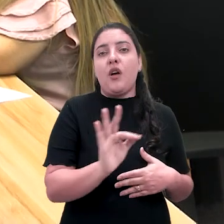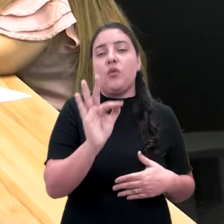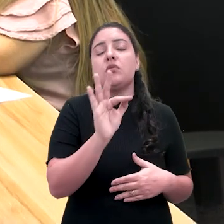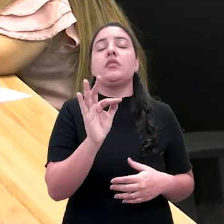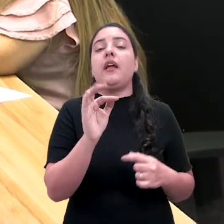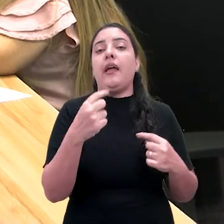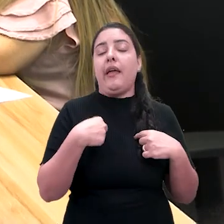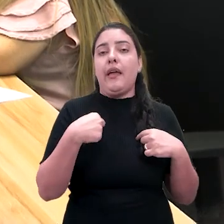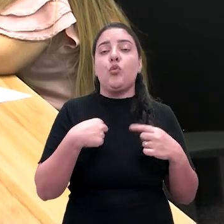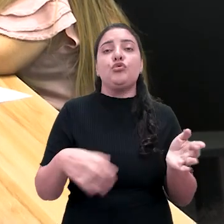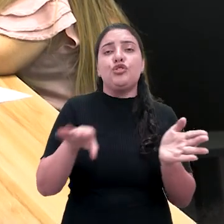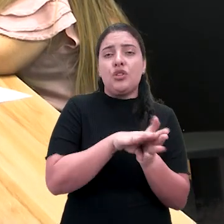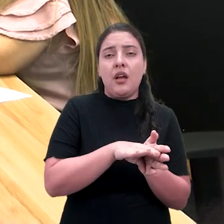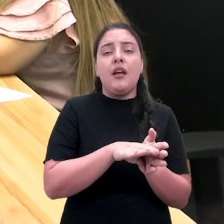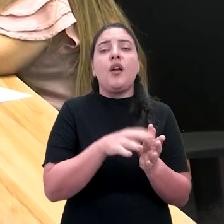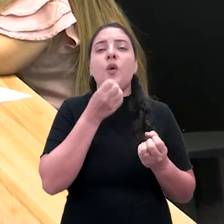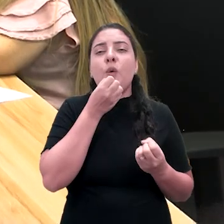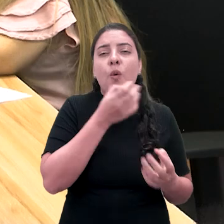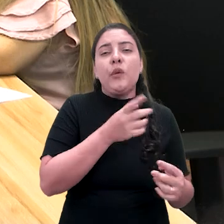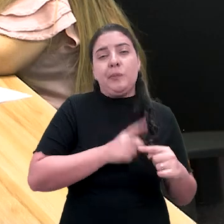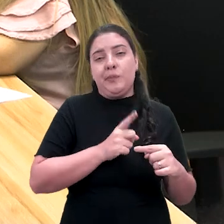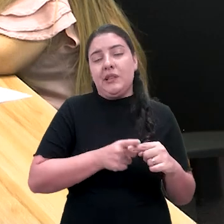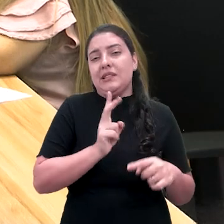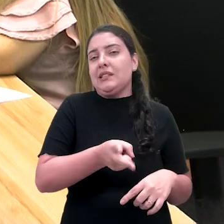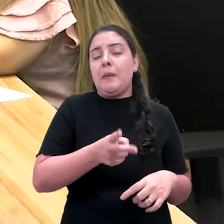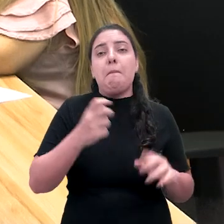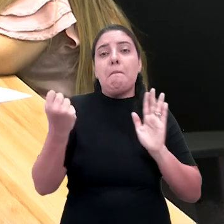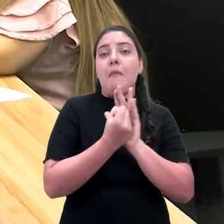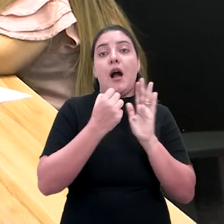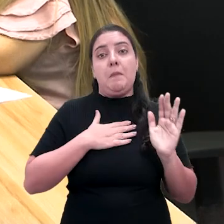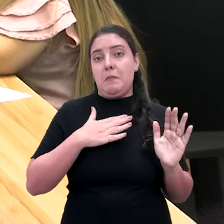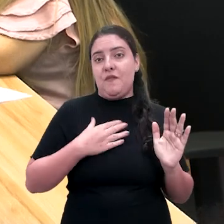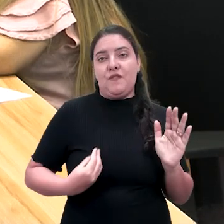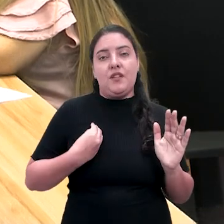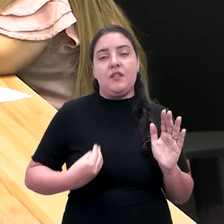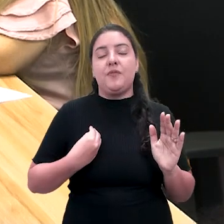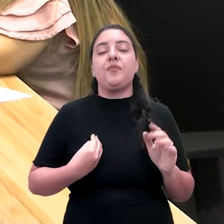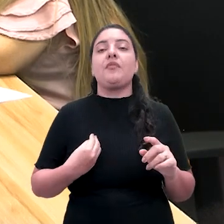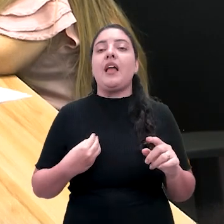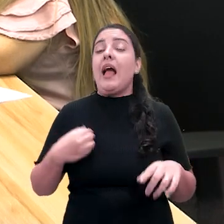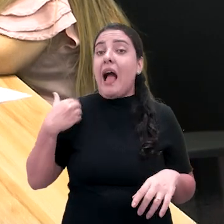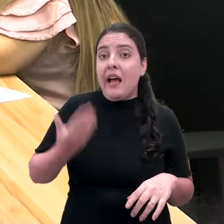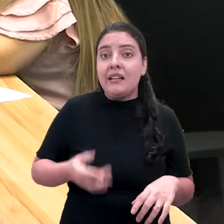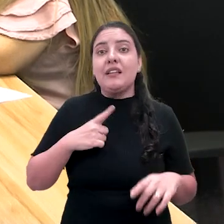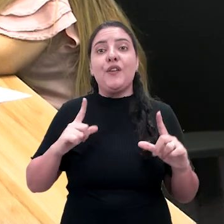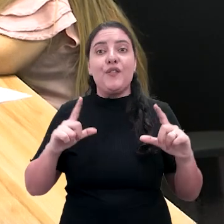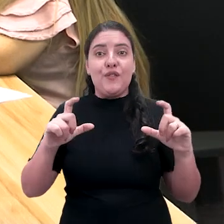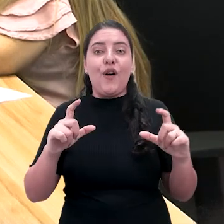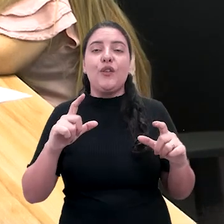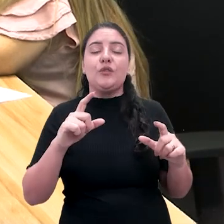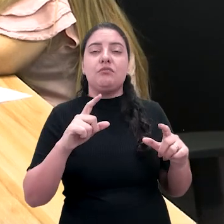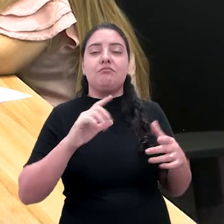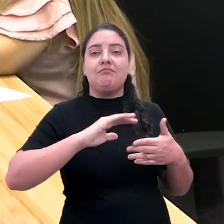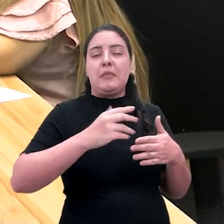Aí assim que eu cheguei, eu sempre conto essa história porque foi muito marcante para mim. Eu tenho, inclusive, ainda a foto dessa parede,